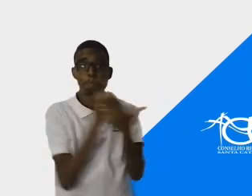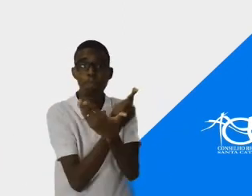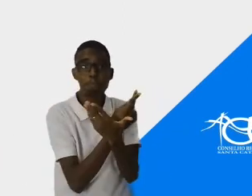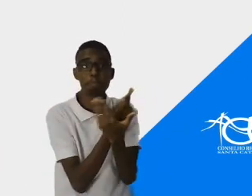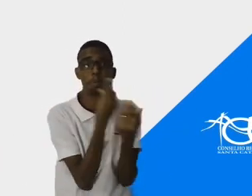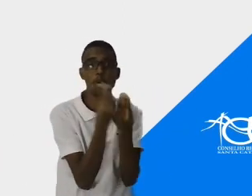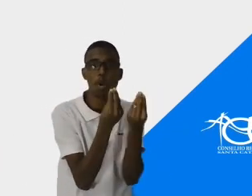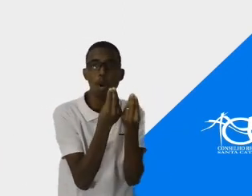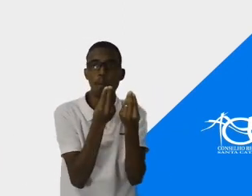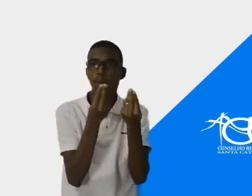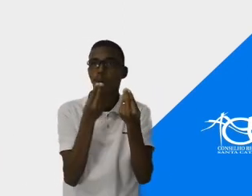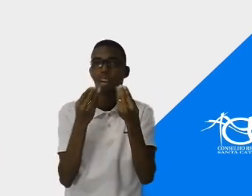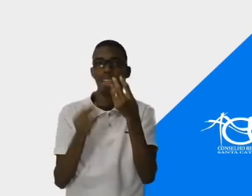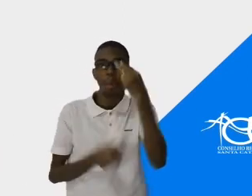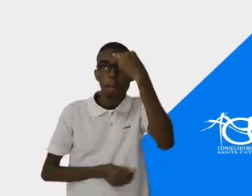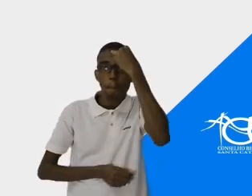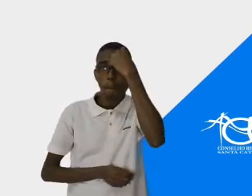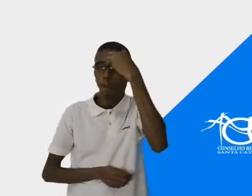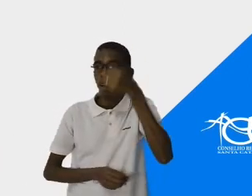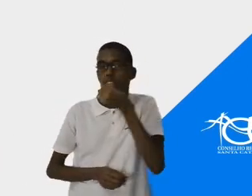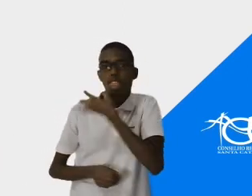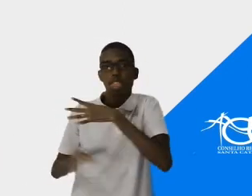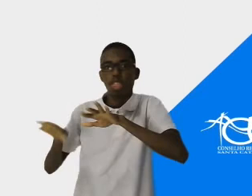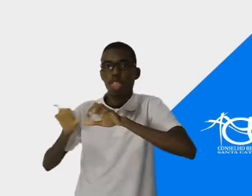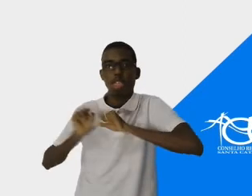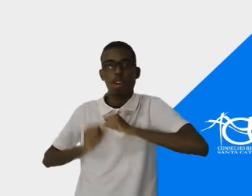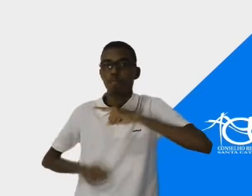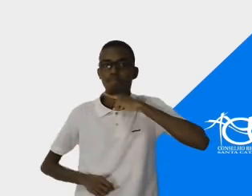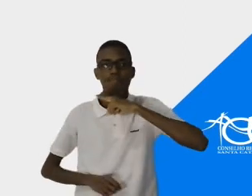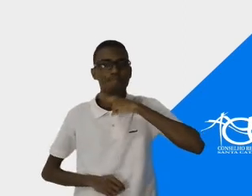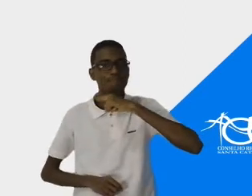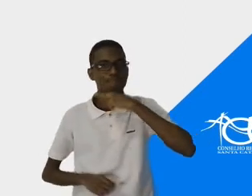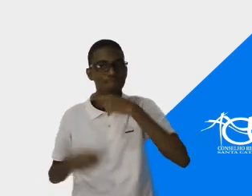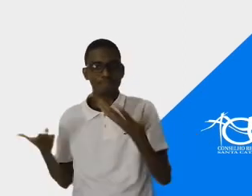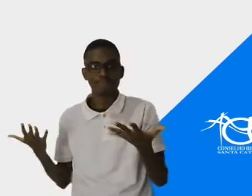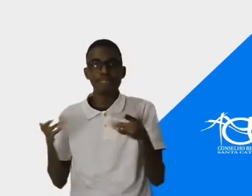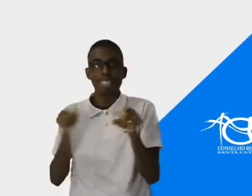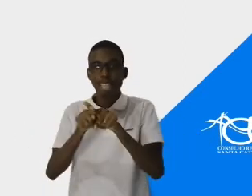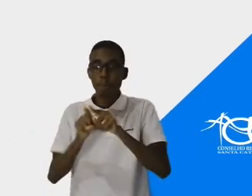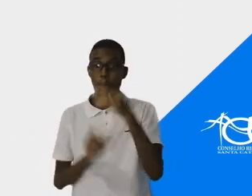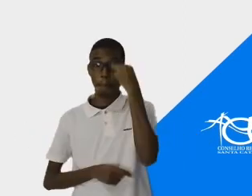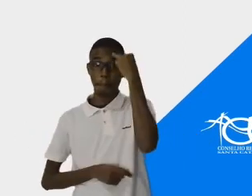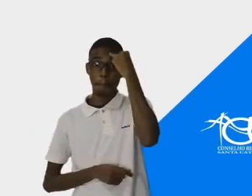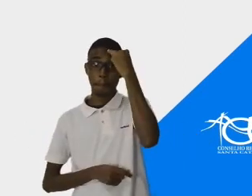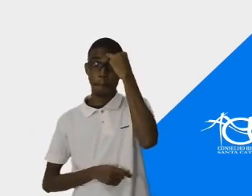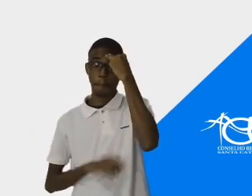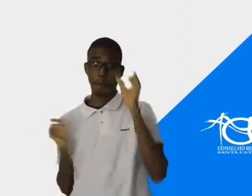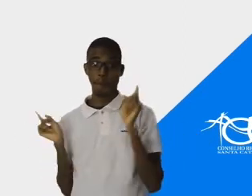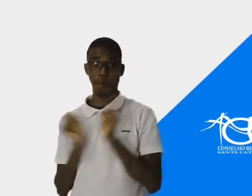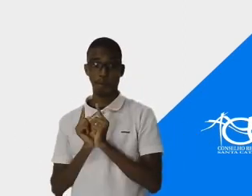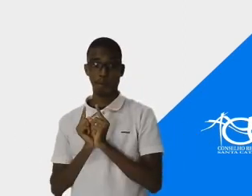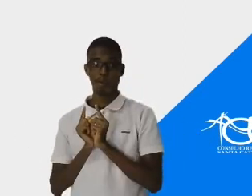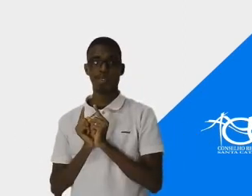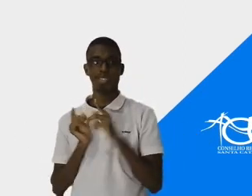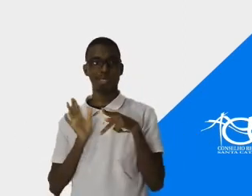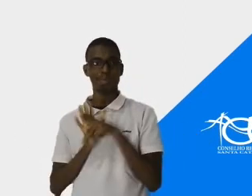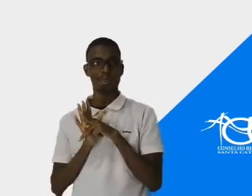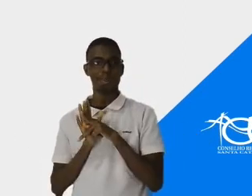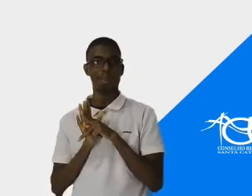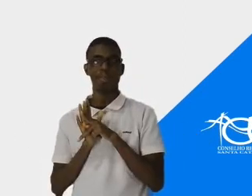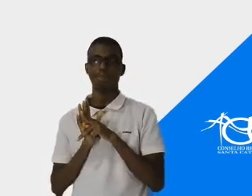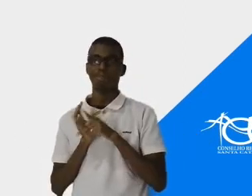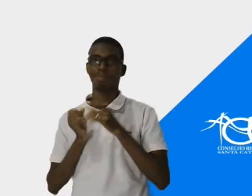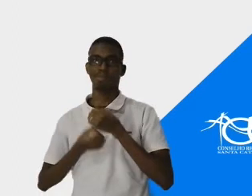Ele passou a ter um prejuízo na memória recente, né, aquela memória imediata, seja verbal ou